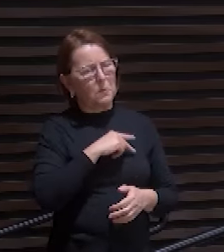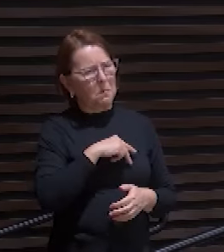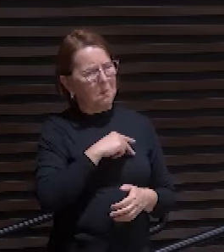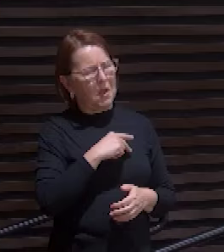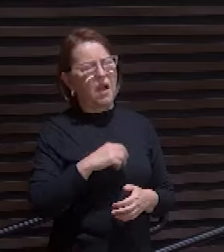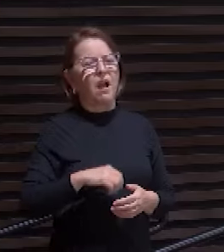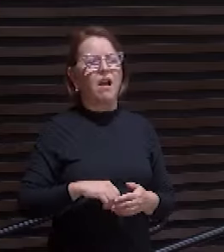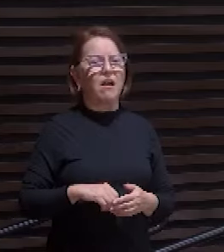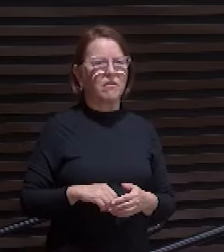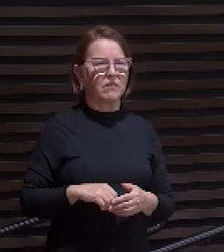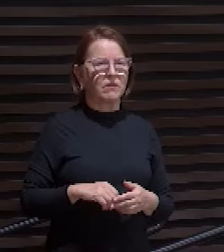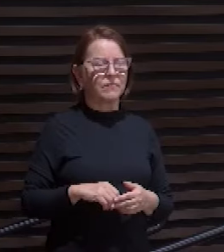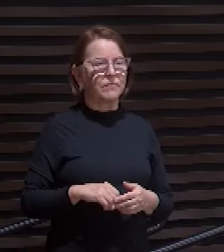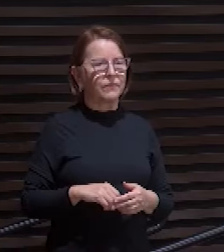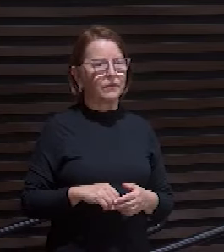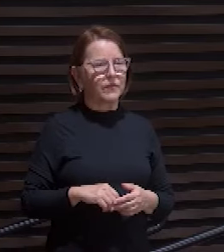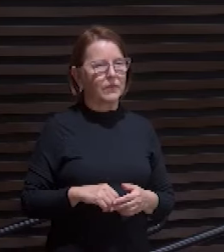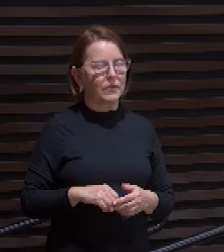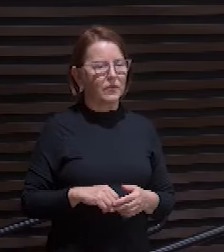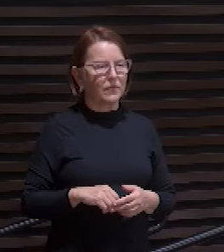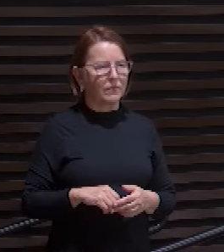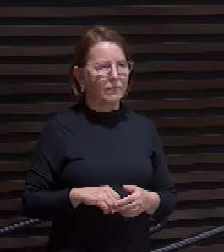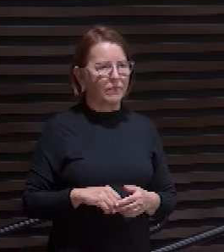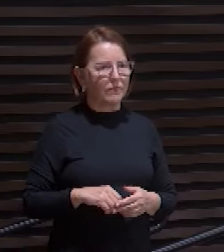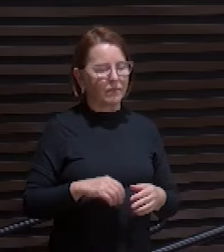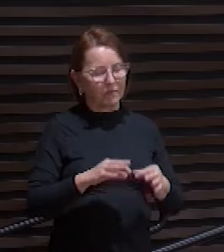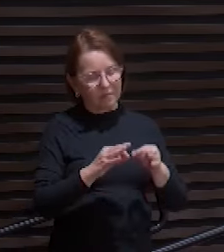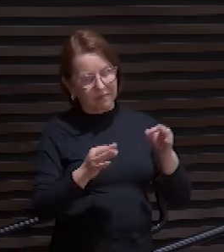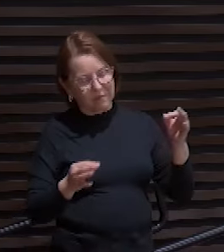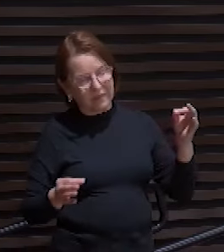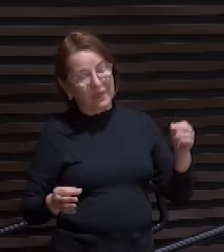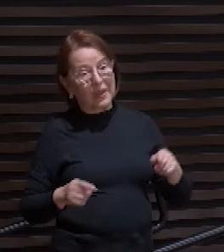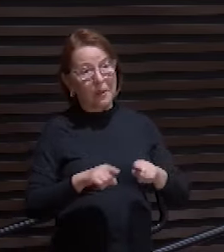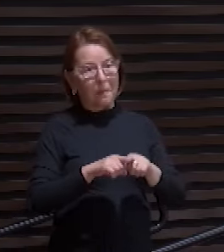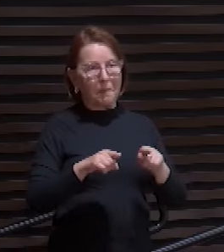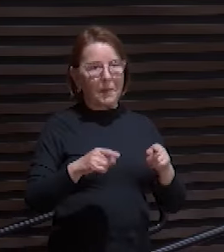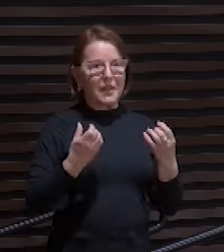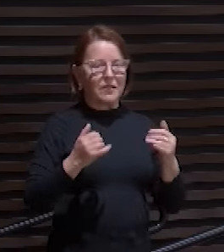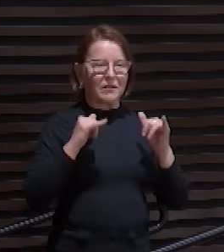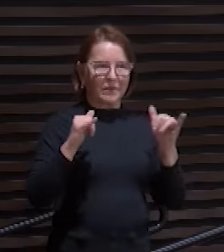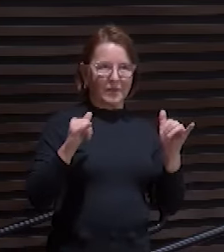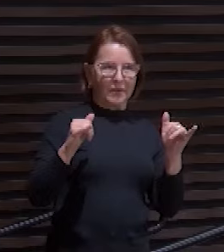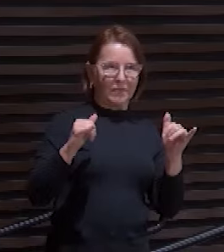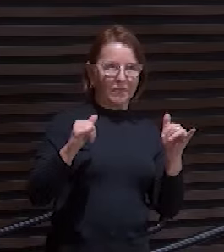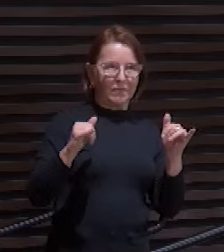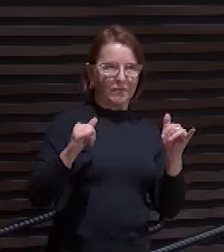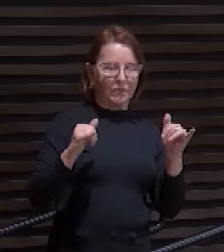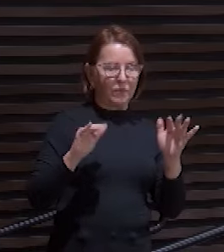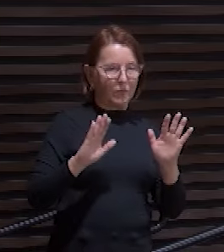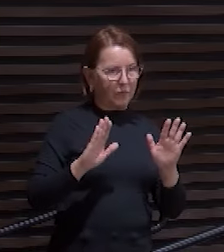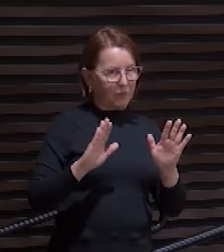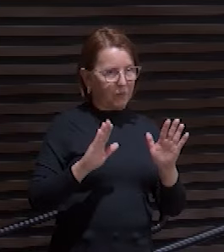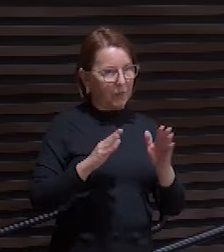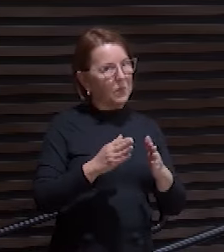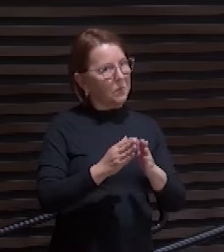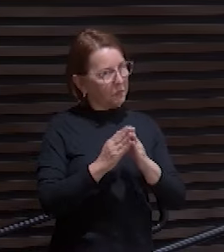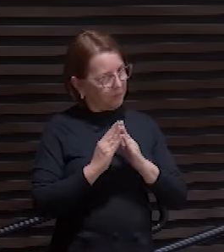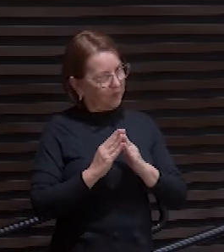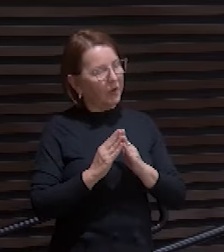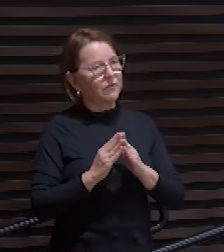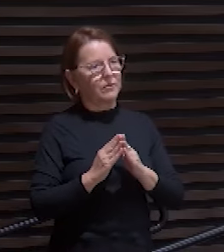medida do possível nós vamos estudando cada um deles. Mas uma coisa que eu quero dizer para você, não me entenda mal, não é porque